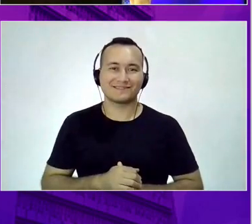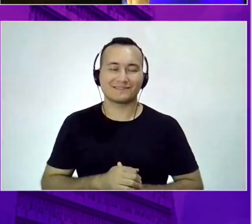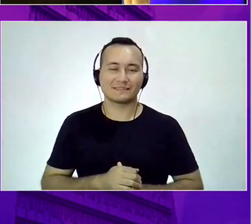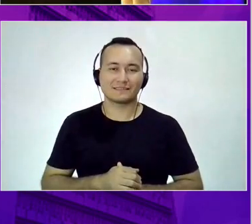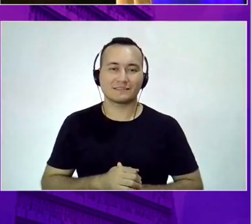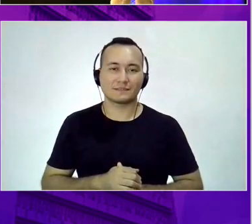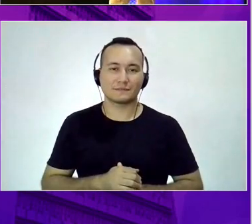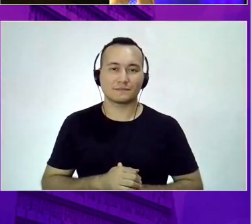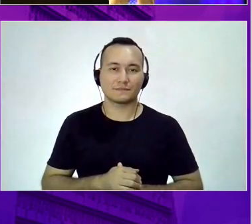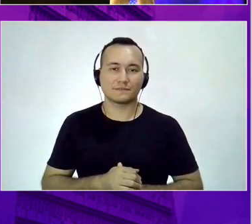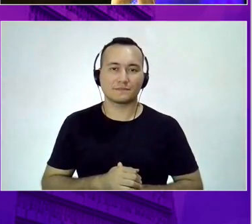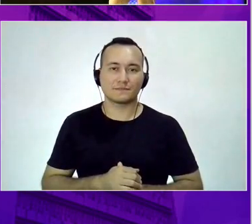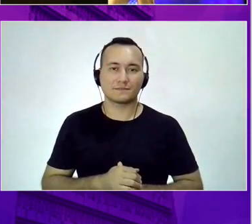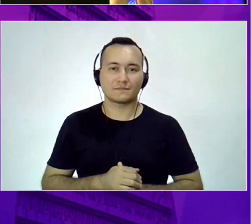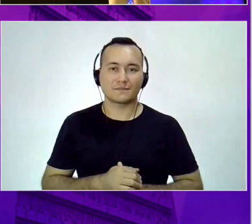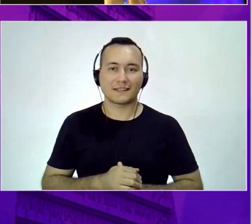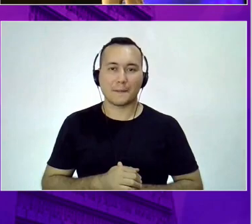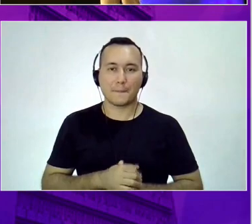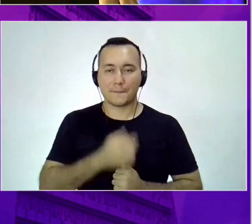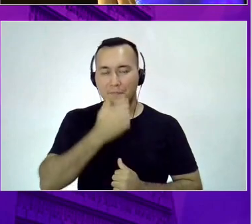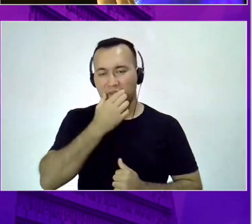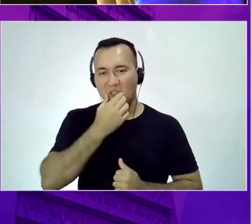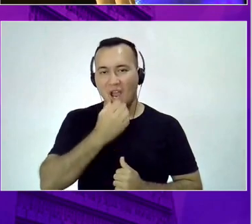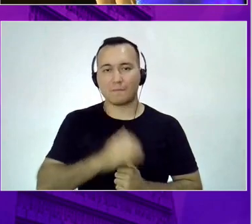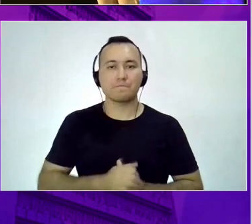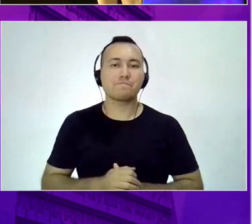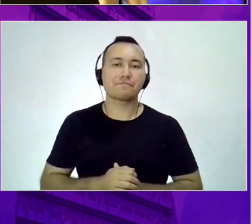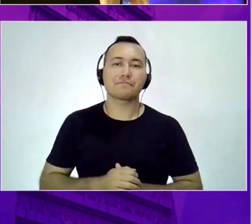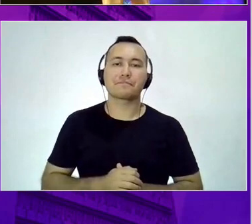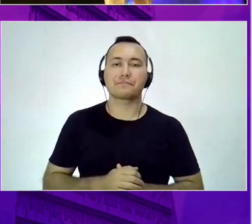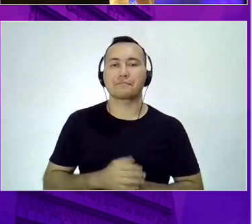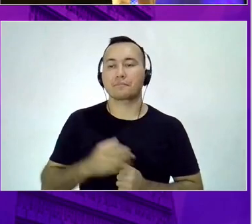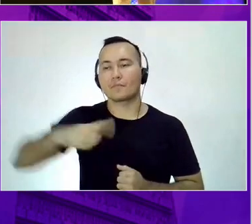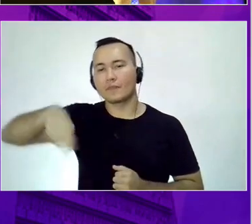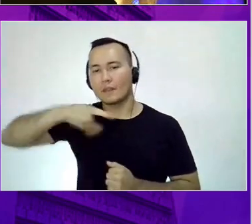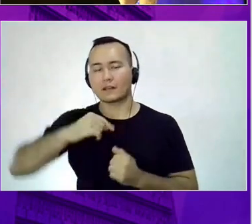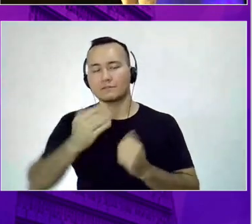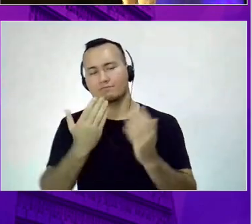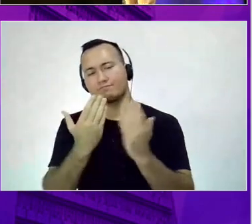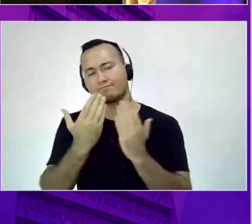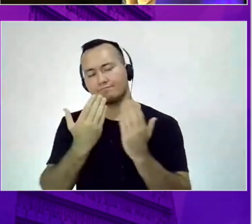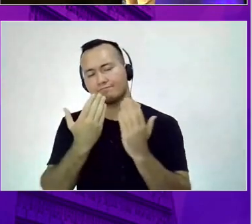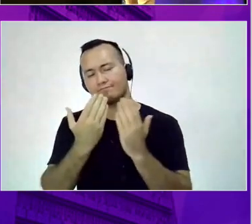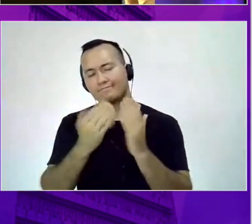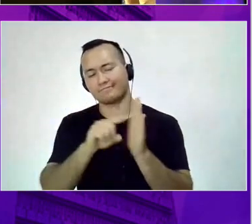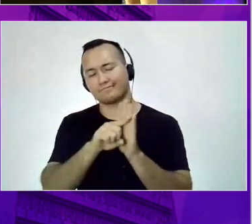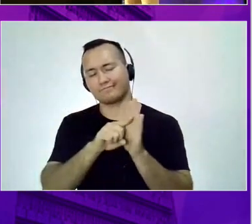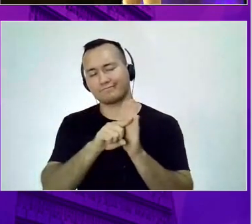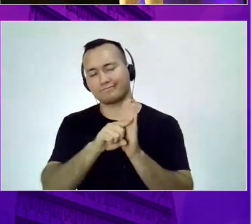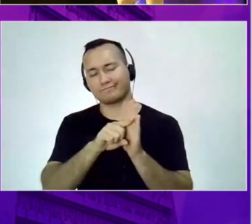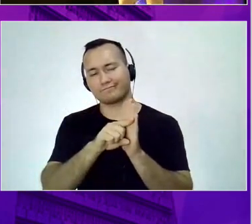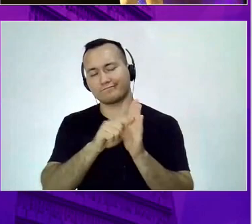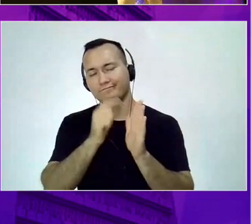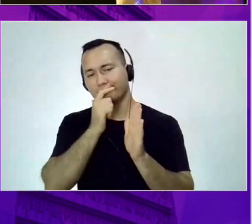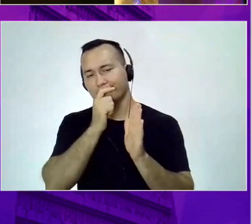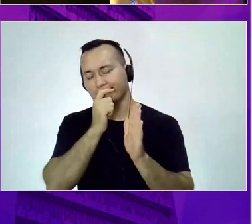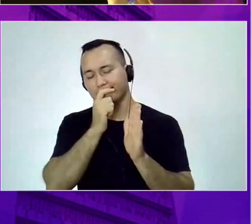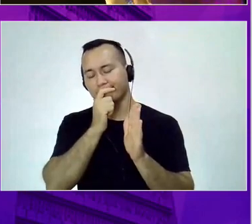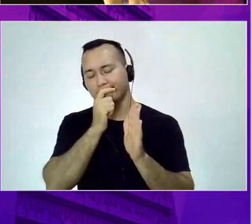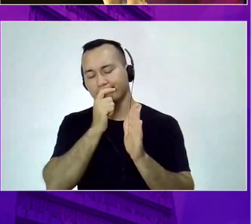E aí a gente precisava encontrar uma forma de avaliar e priorizar. Como é que a gente olhava tanto para a vantagem competitiva, quanto